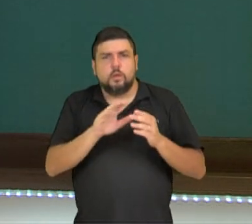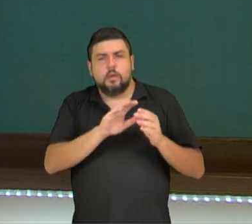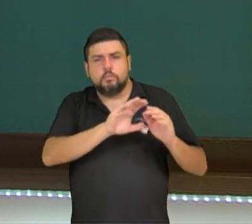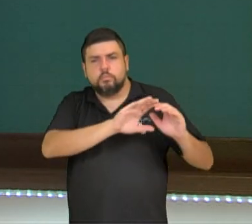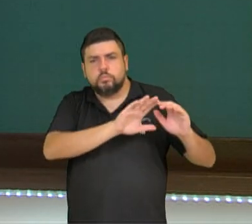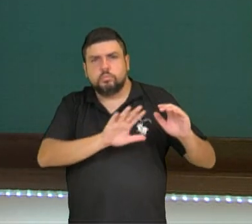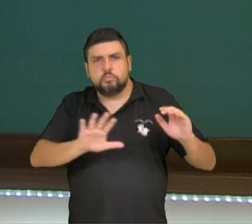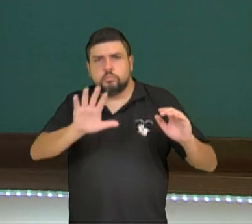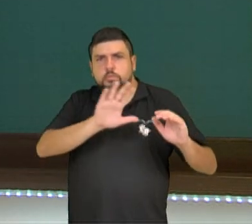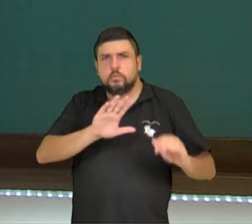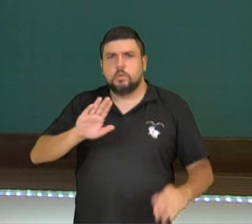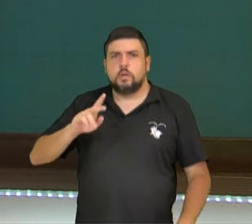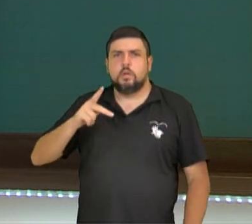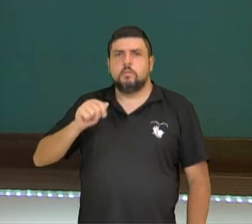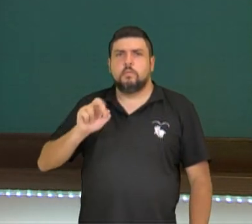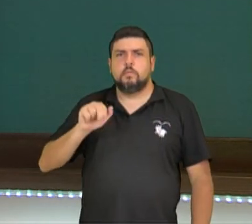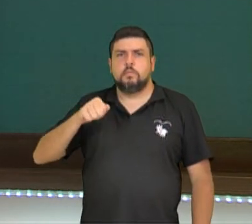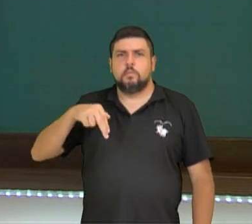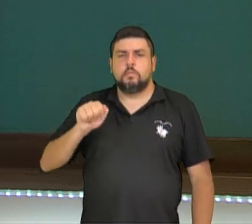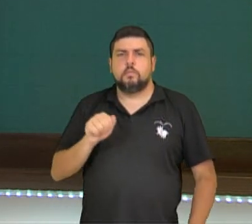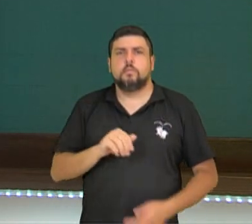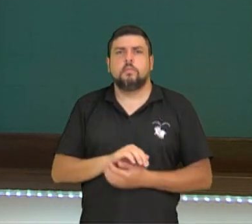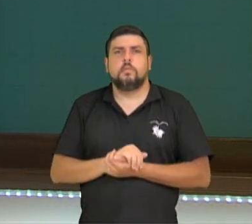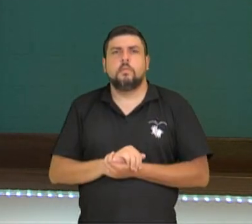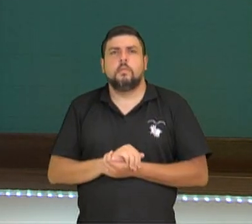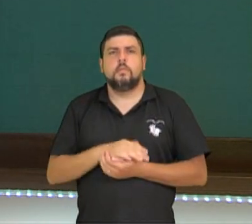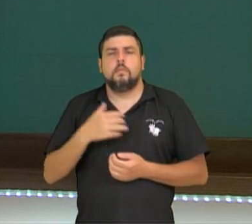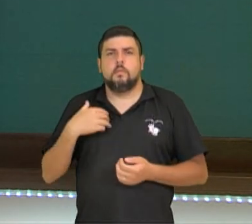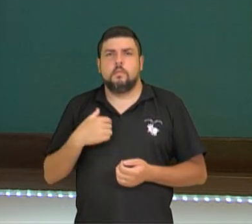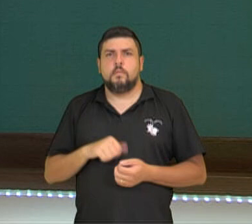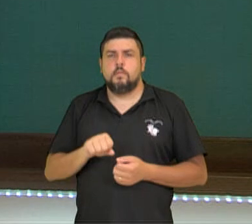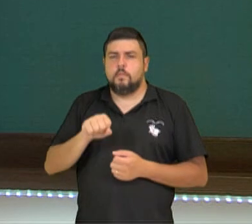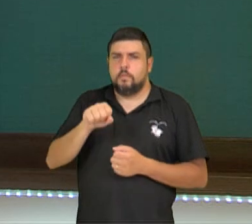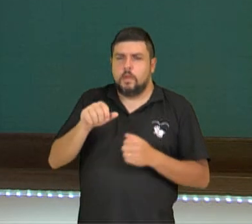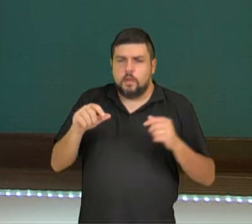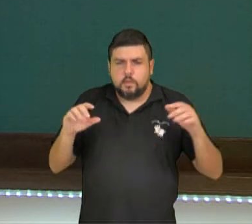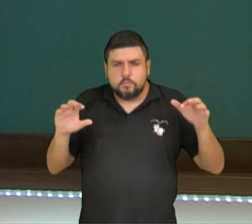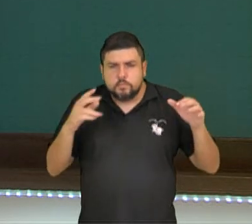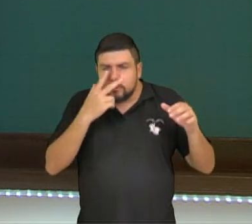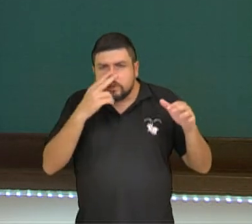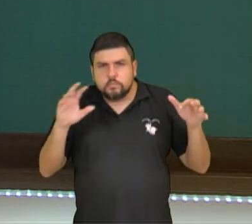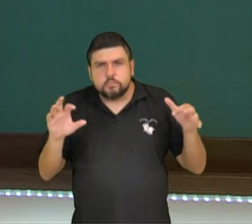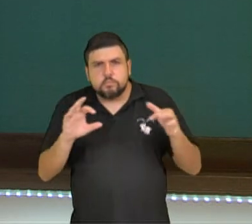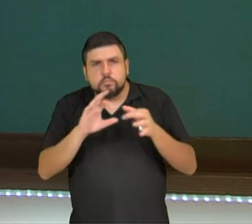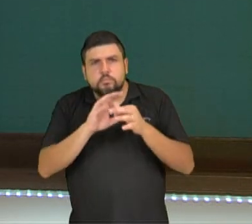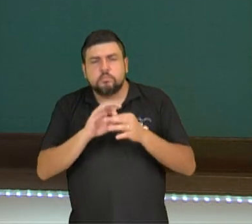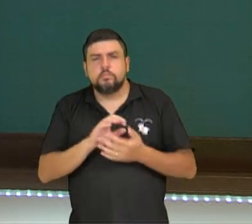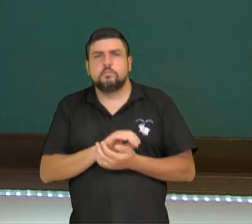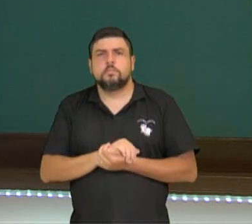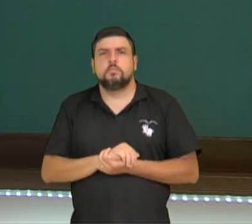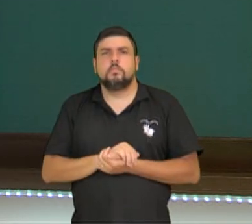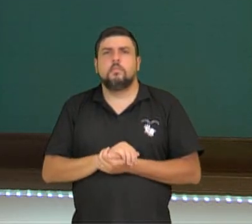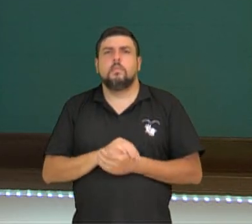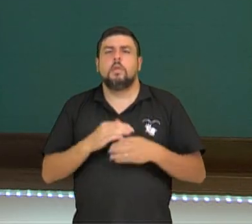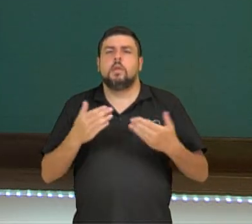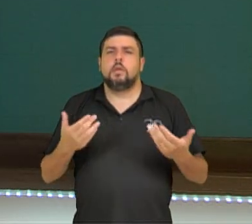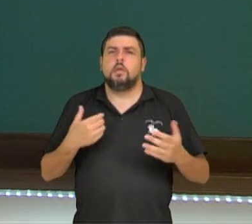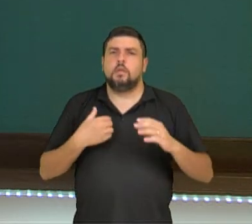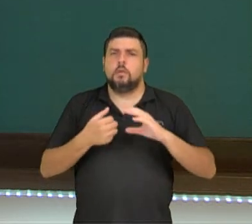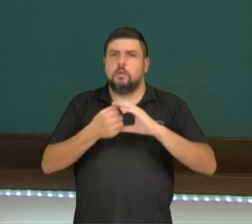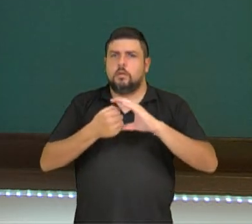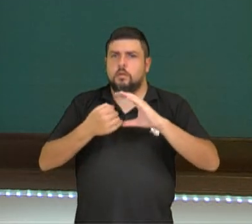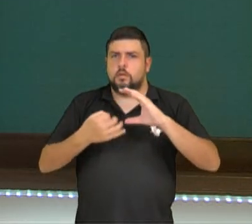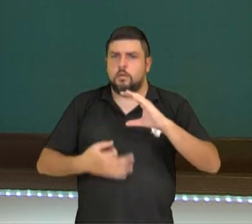é maior ainda. Então, é como se elas fossem se interligando ali, né? E aí, que características que nós temos?